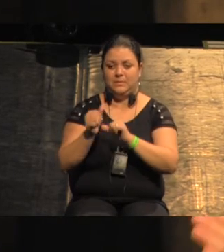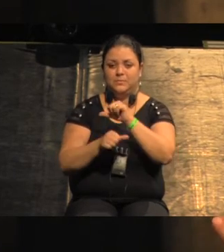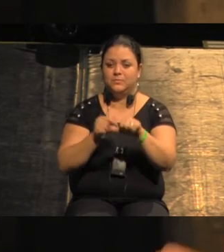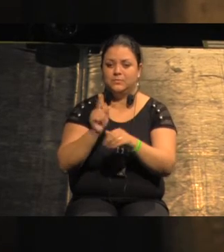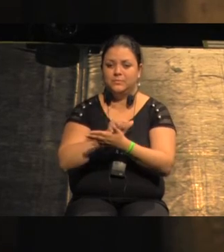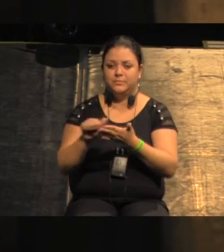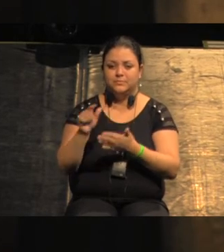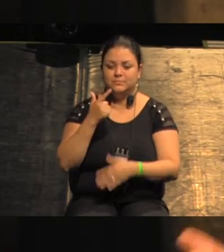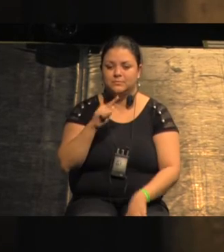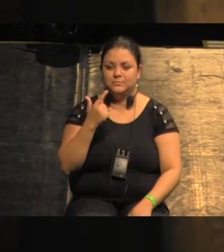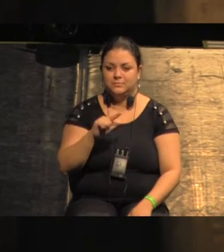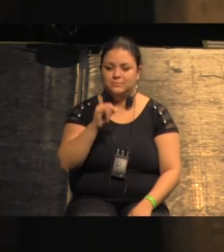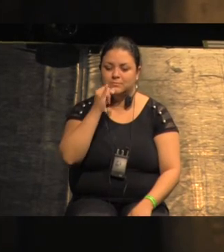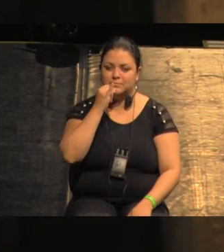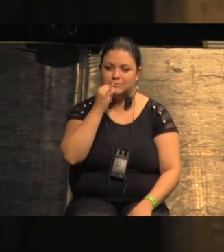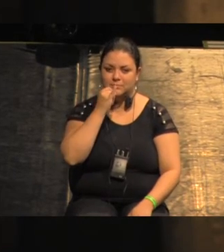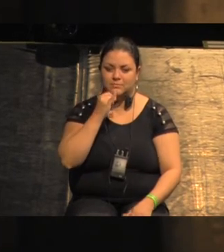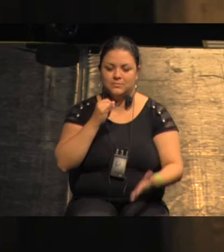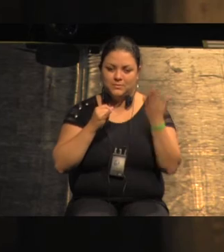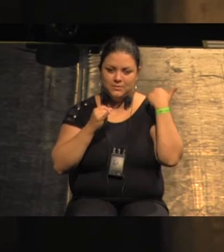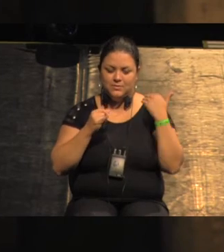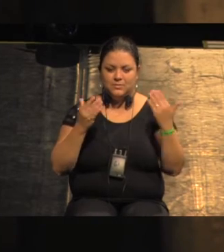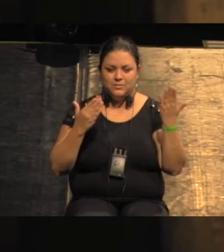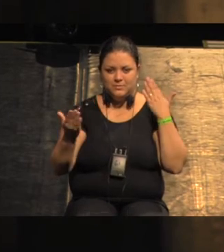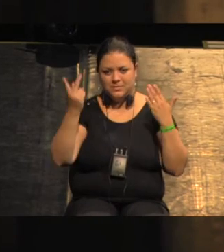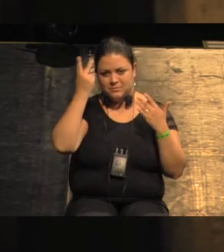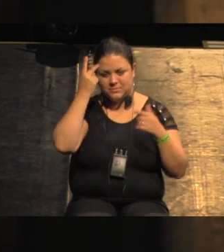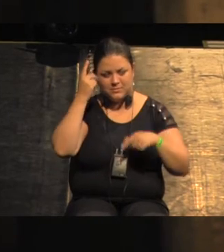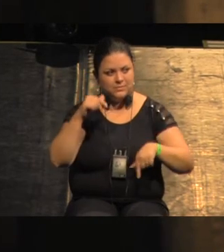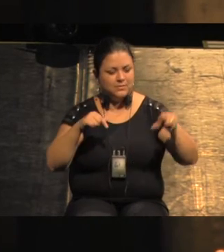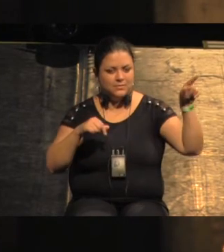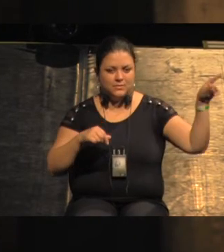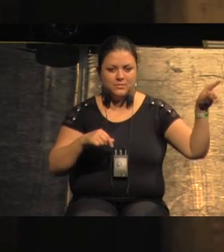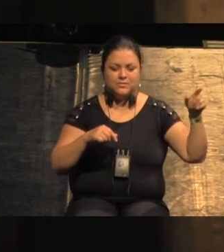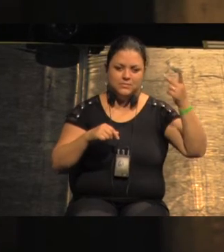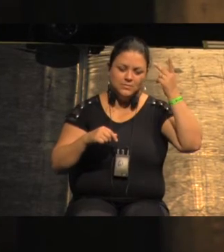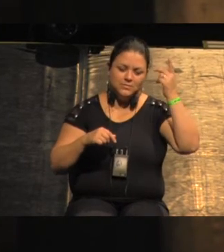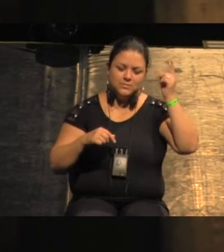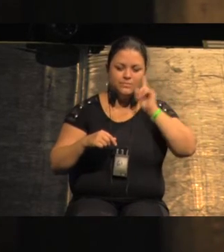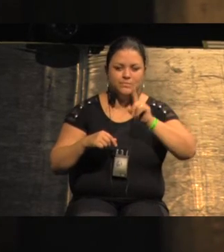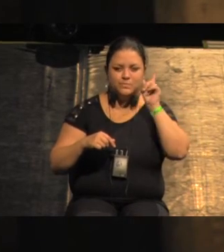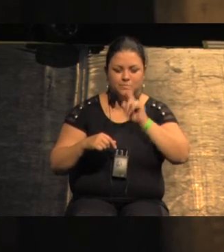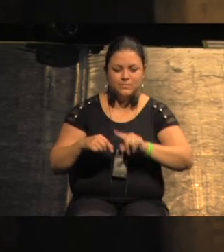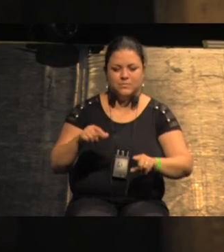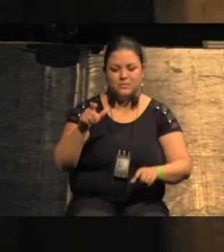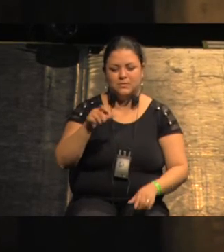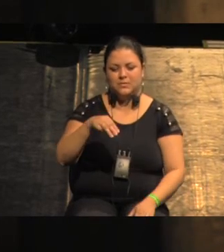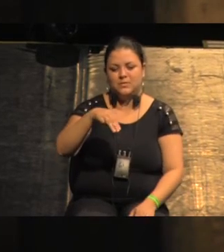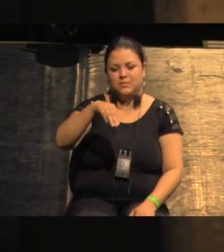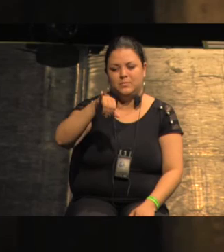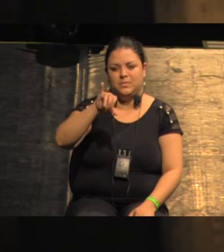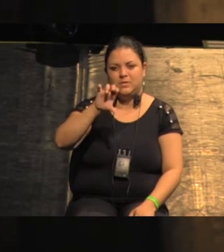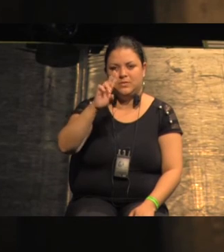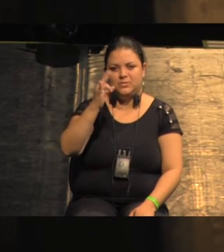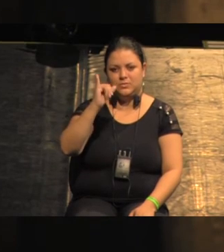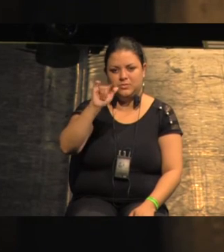referência de 1957. 1957, em Kalamazoo, em Michigan, foi inaugurada a primeira rua